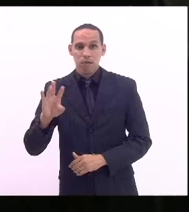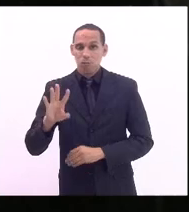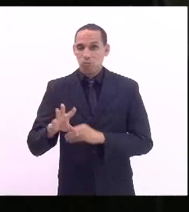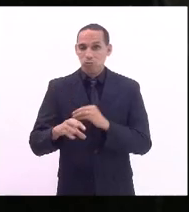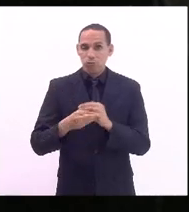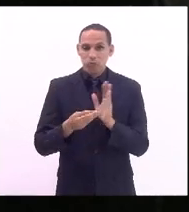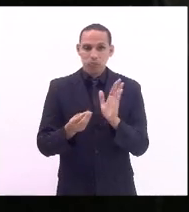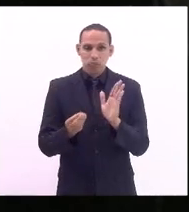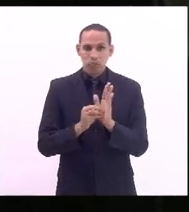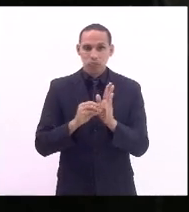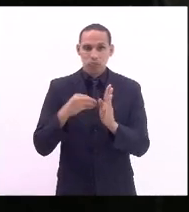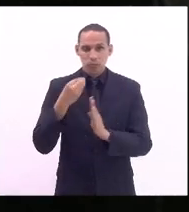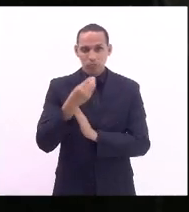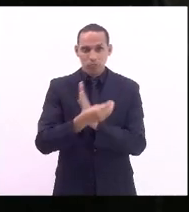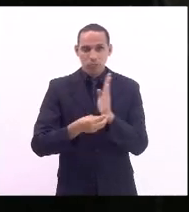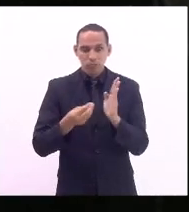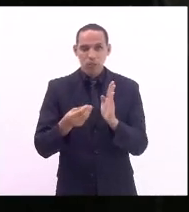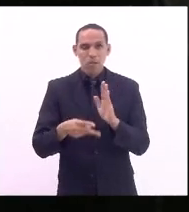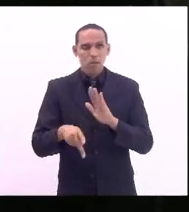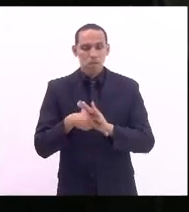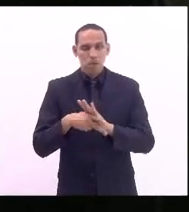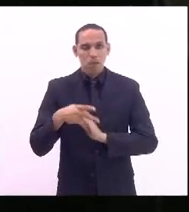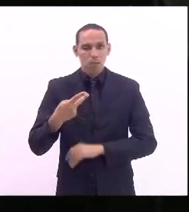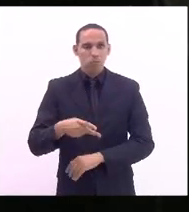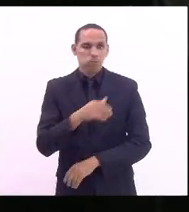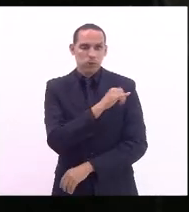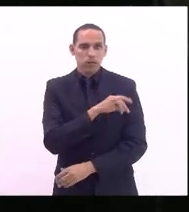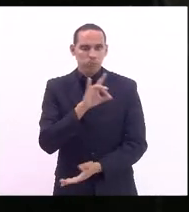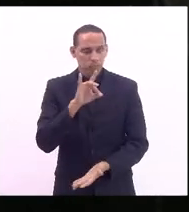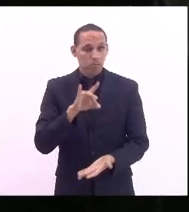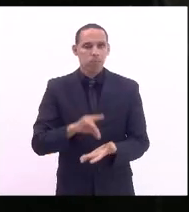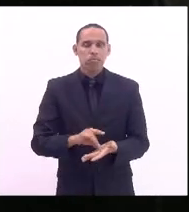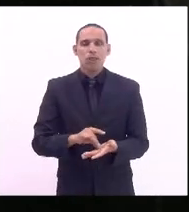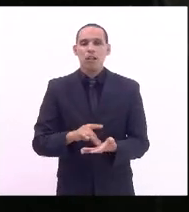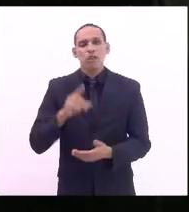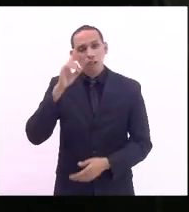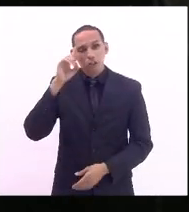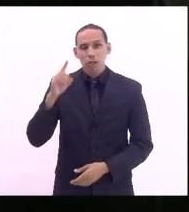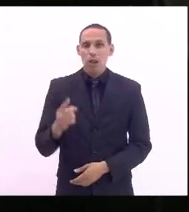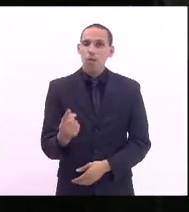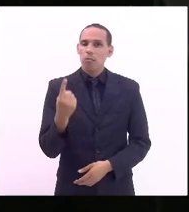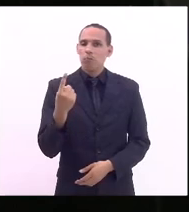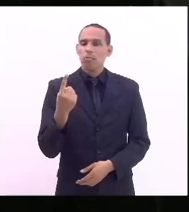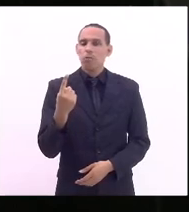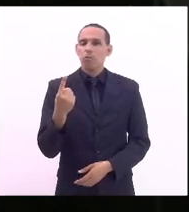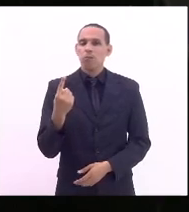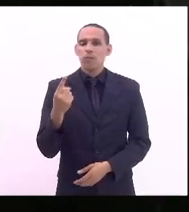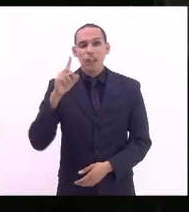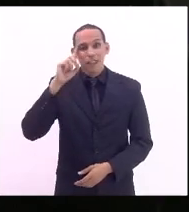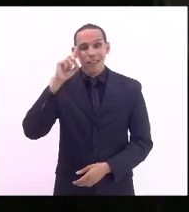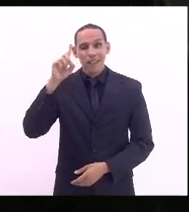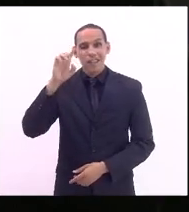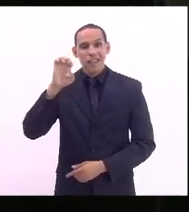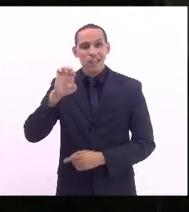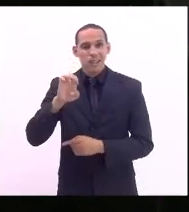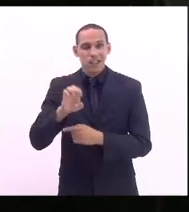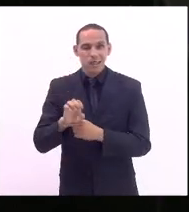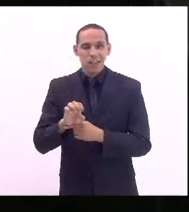no calendário oficial do Estado do Rio de Janeiro um dia, o Dia Estadual